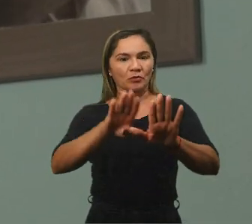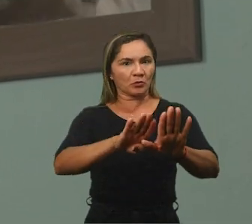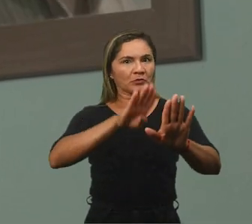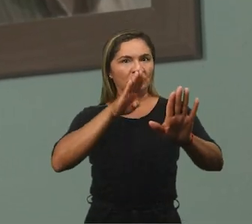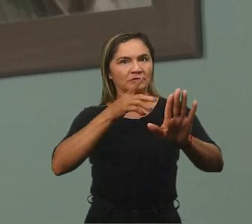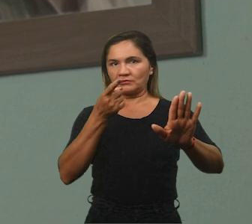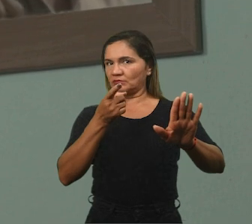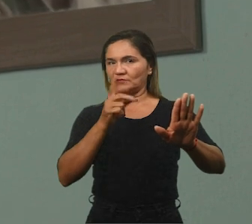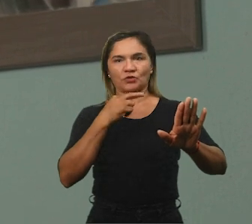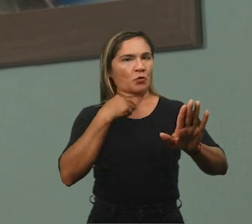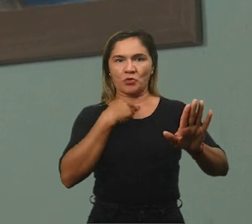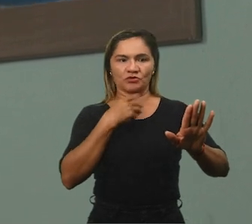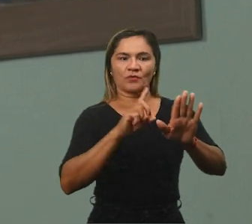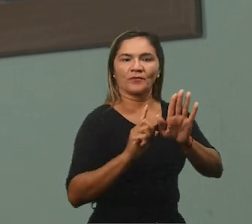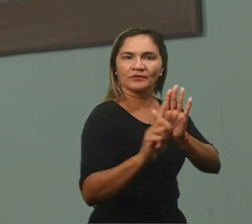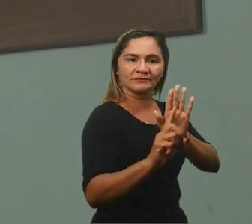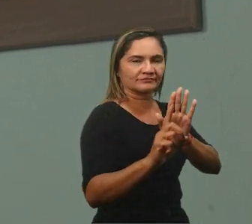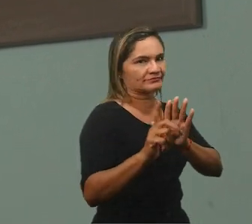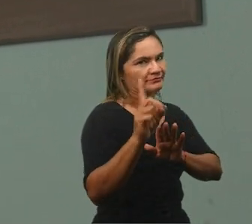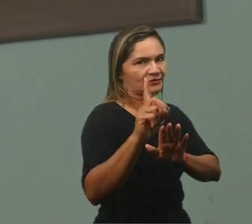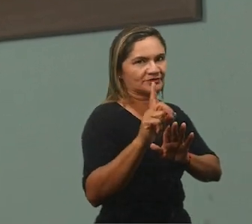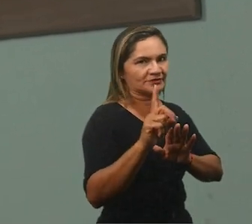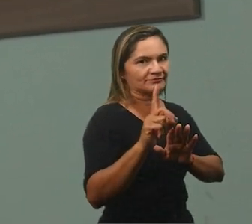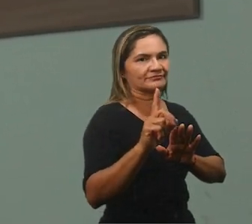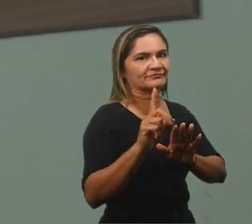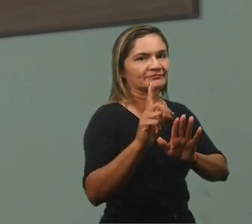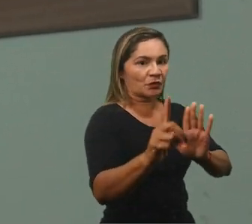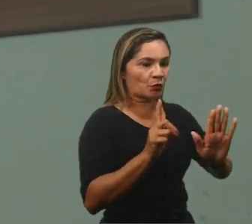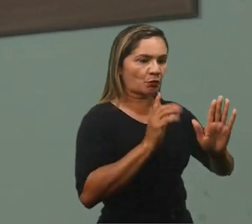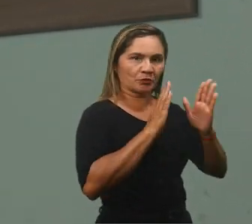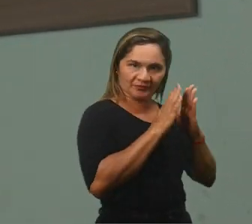E nada de pôr o pé para fora de casa. Eu não demoro.